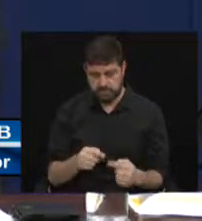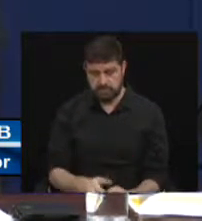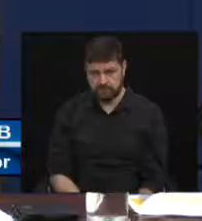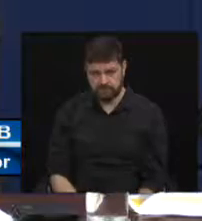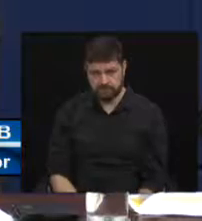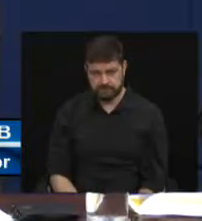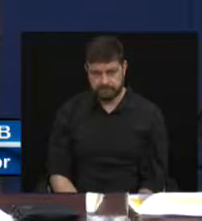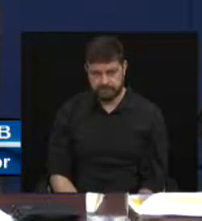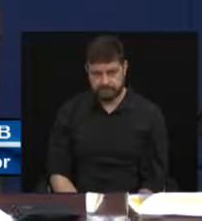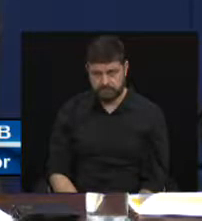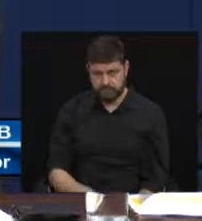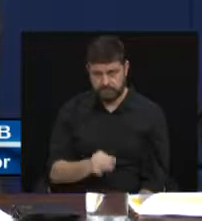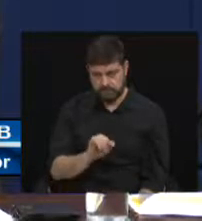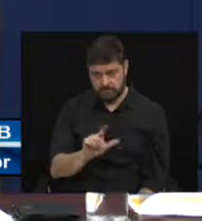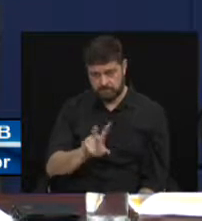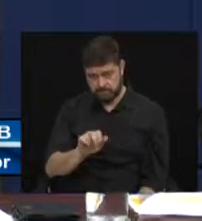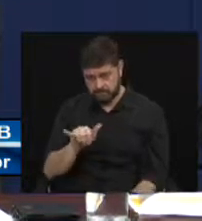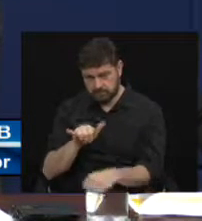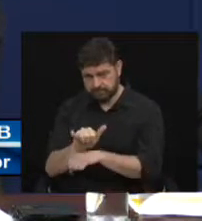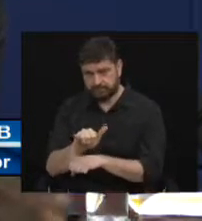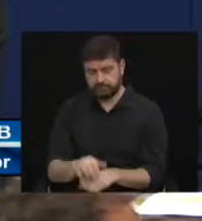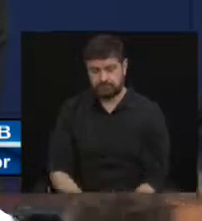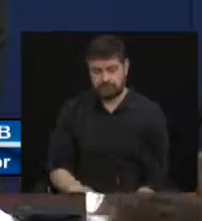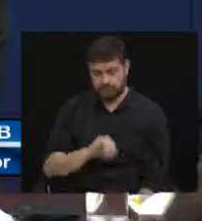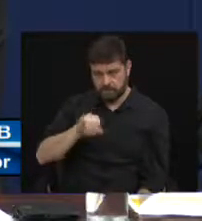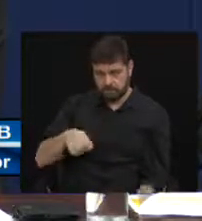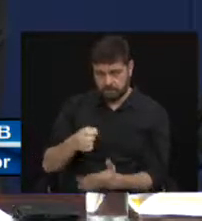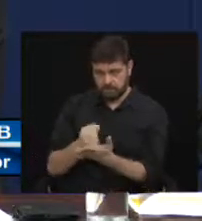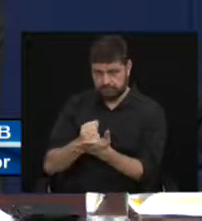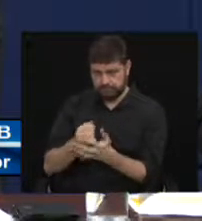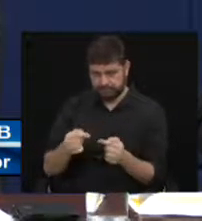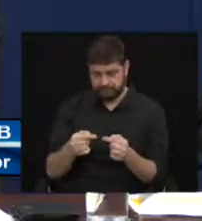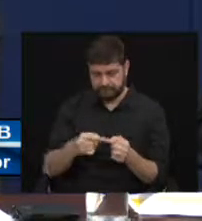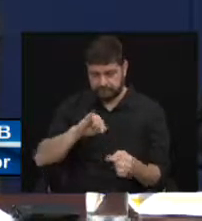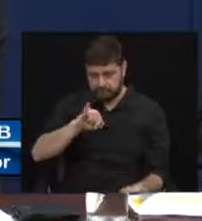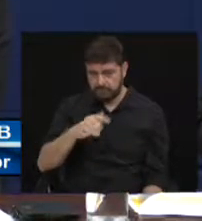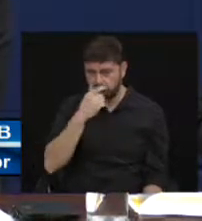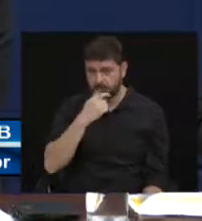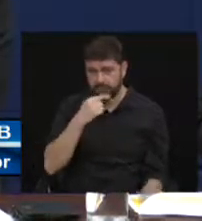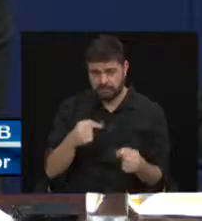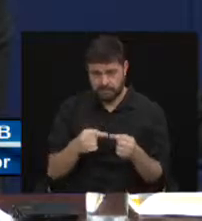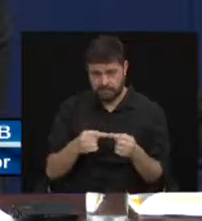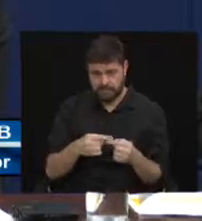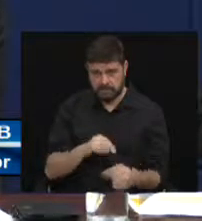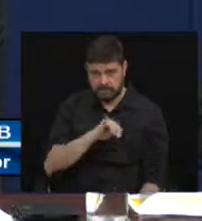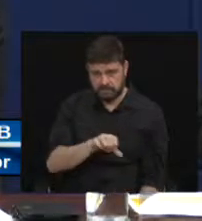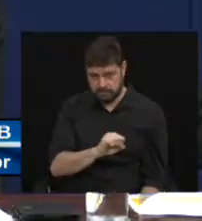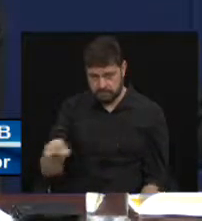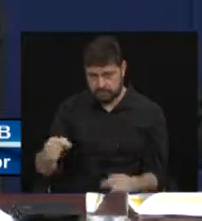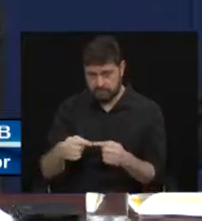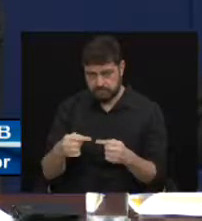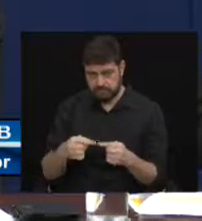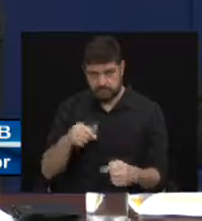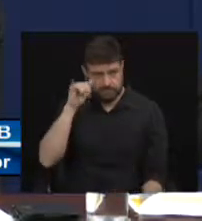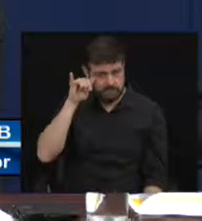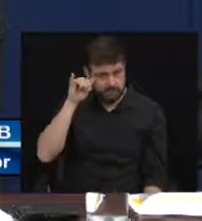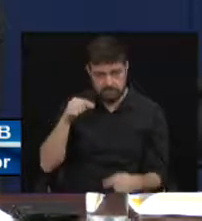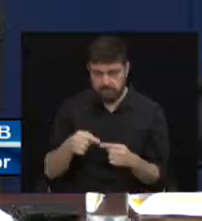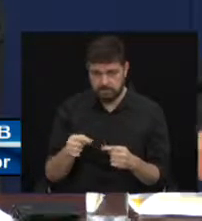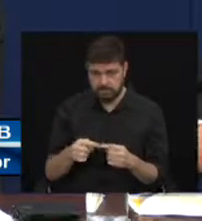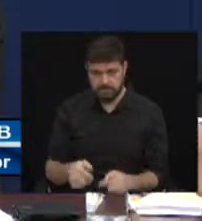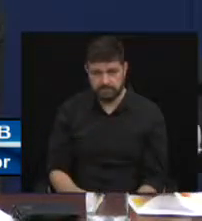sim. Ângelo Barreto, sim. Flores, sim. Arthur Orsi, ausente. Aurélio Cláudio, ausente. Campos Filho, vota sim. Carlão do PT, ausente. Carmo